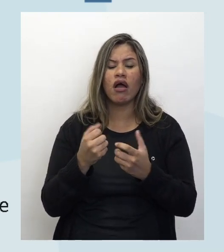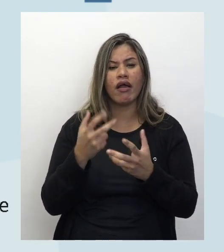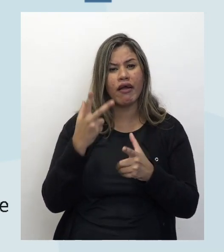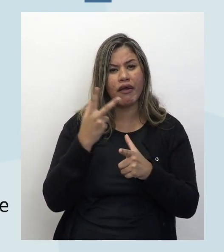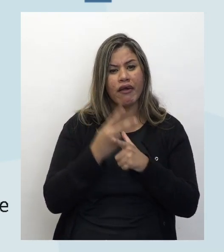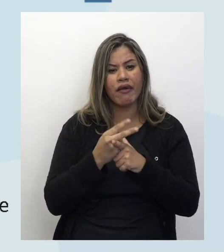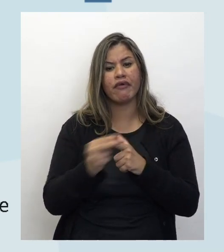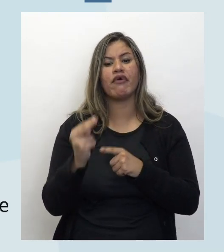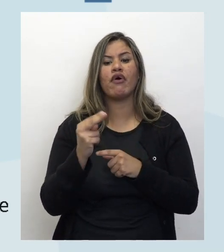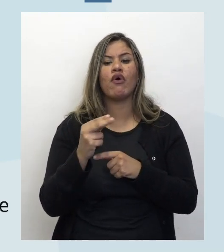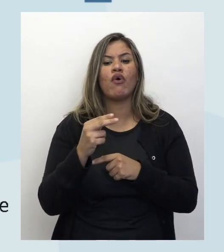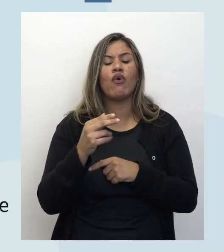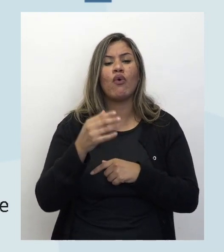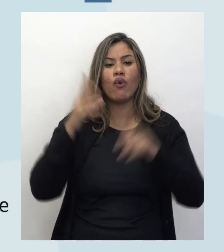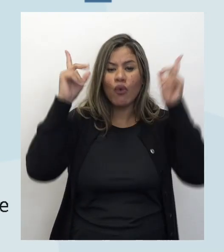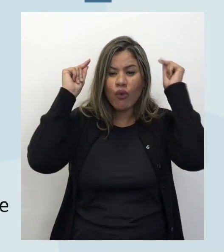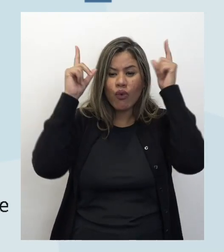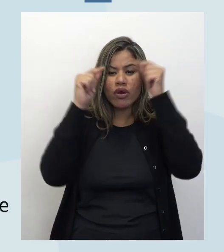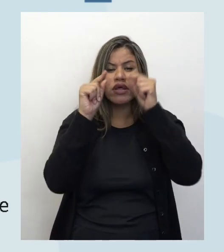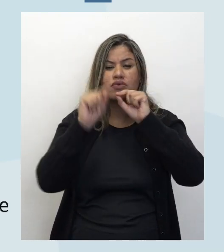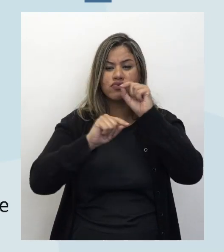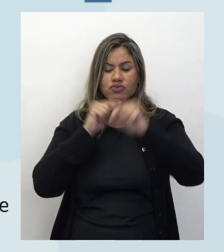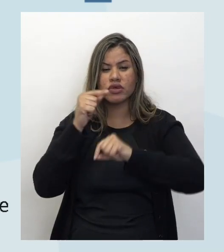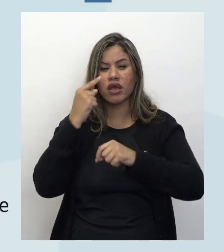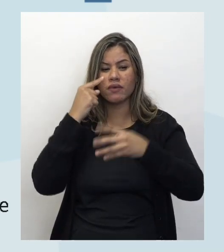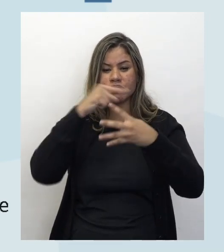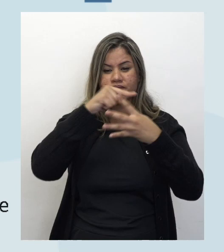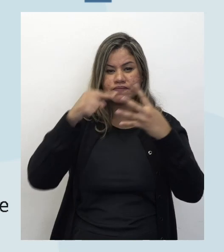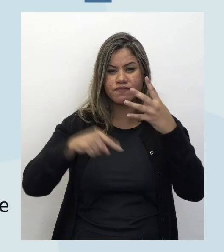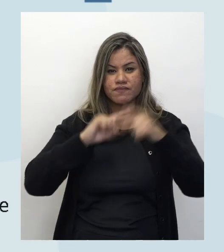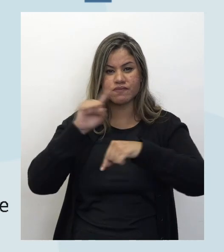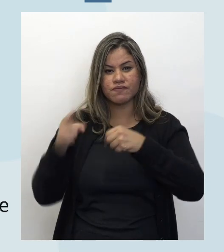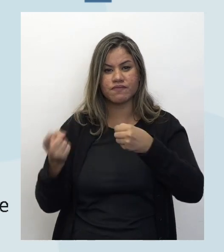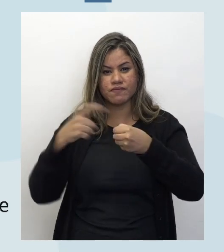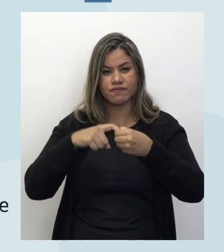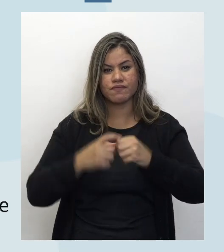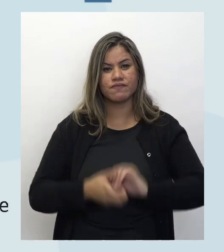alternativas aí e daqui um minutinho a gente volta.